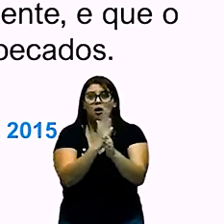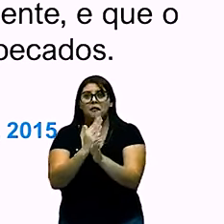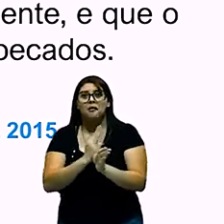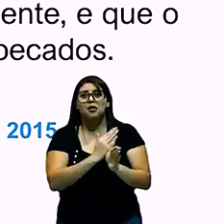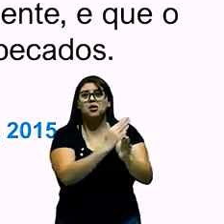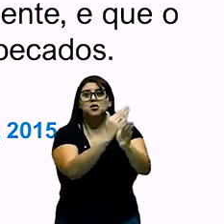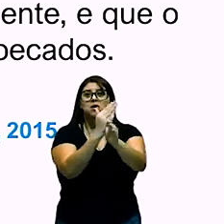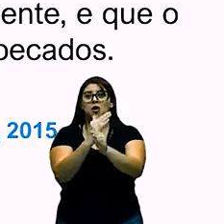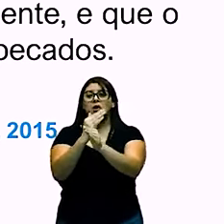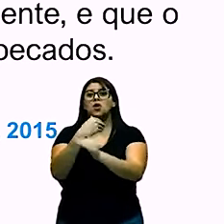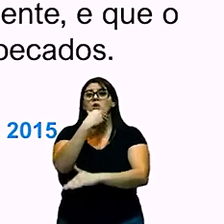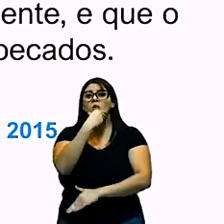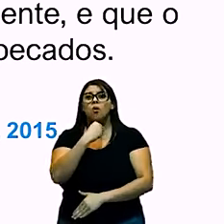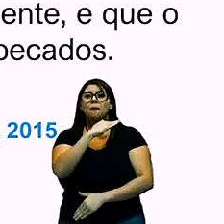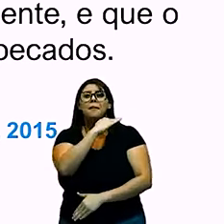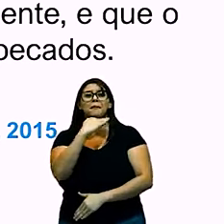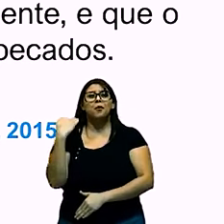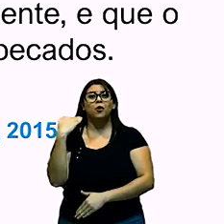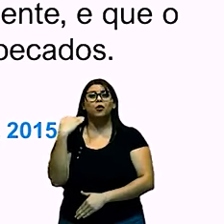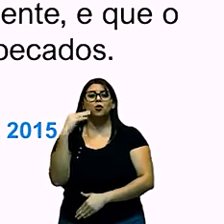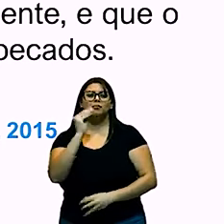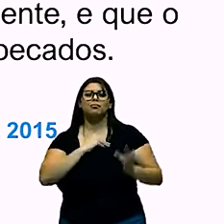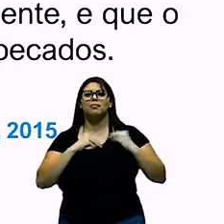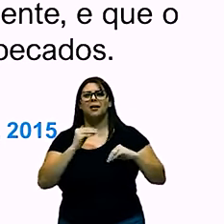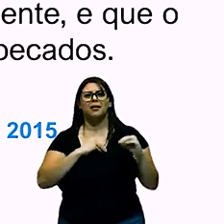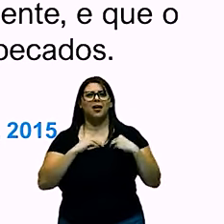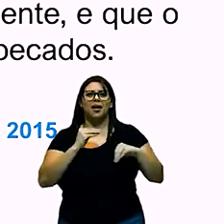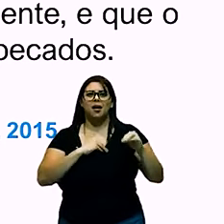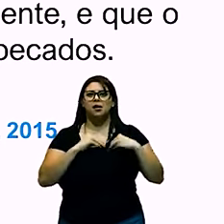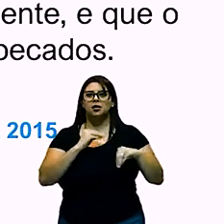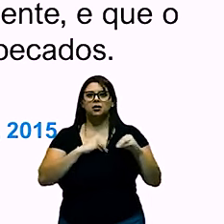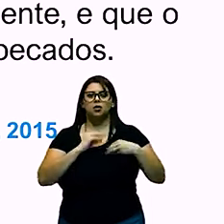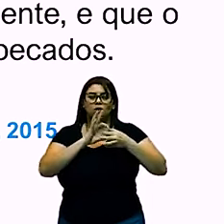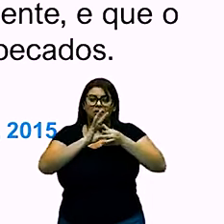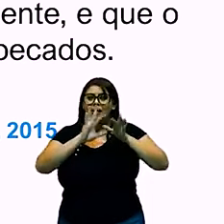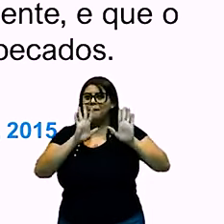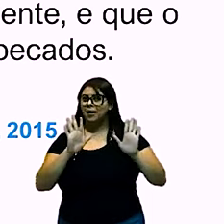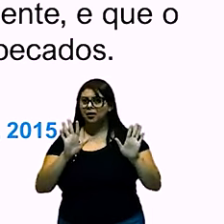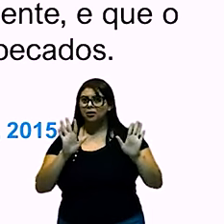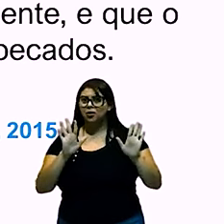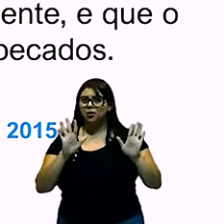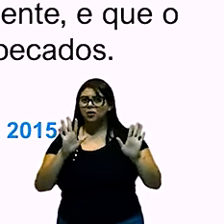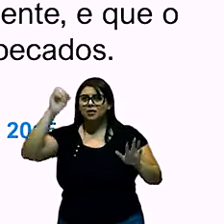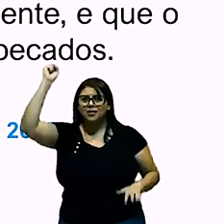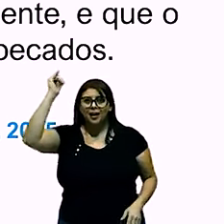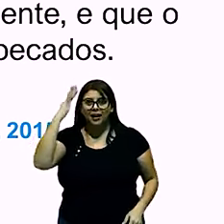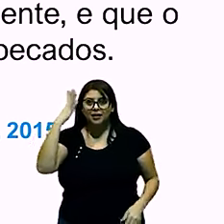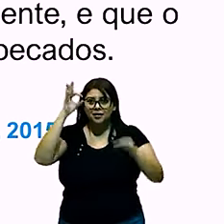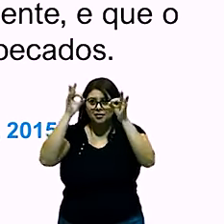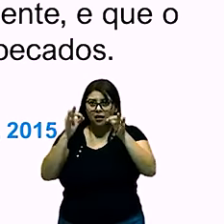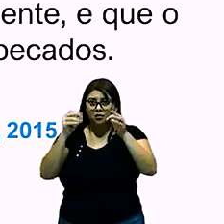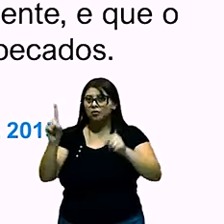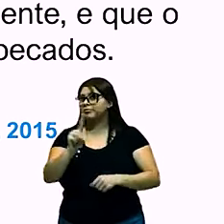está morto em pecados. Sem o livre-arbítrio, sem a graça, não funciona.